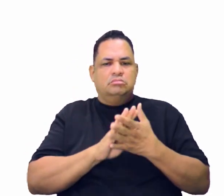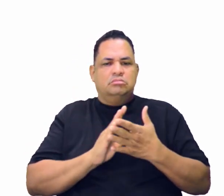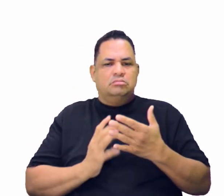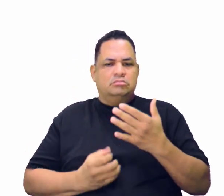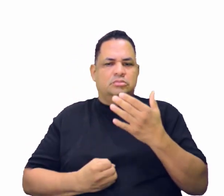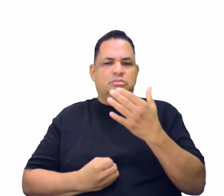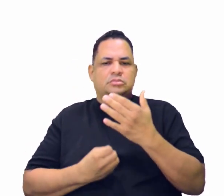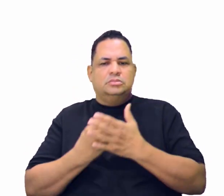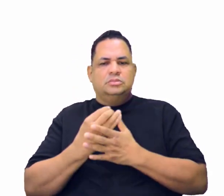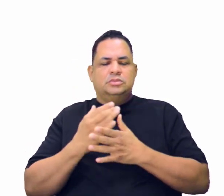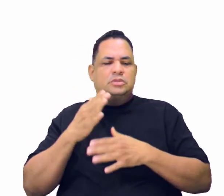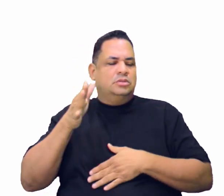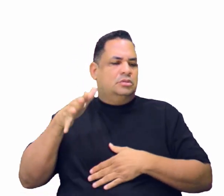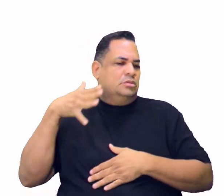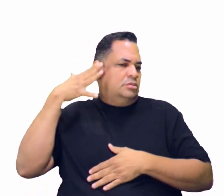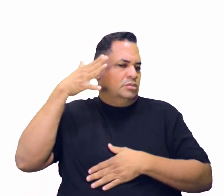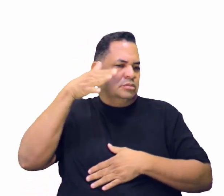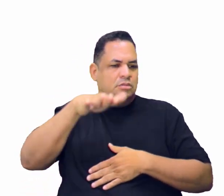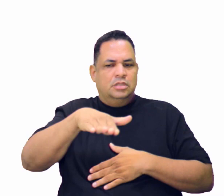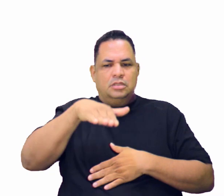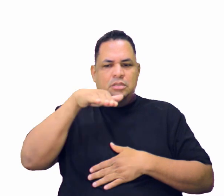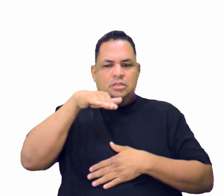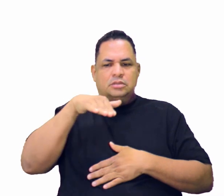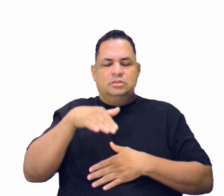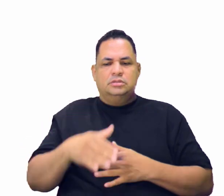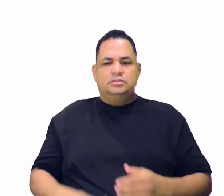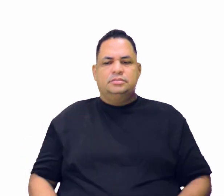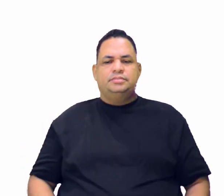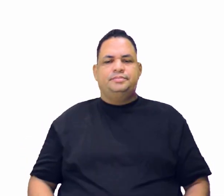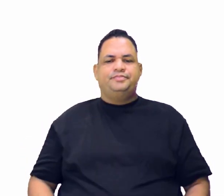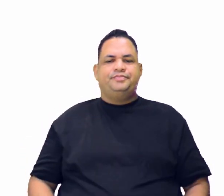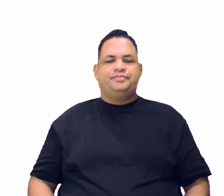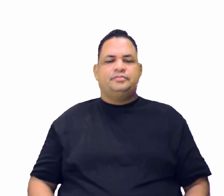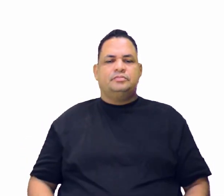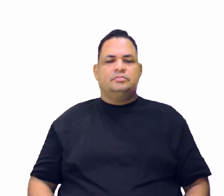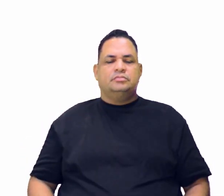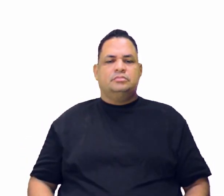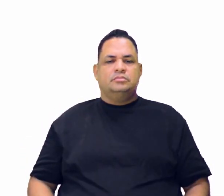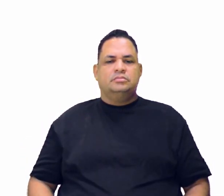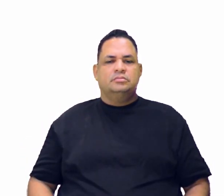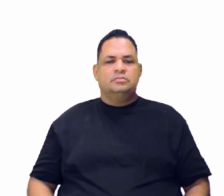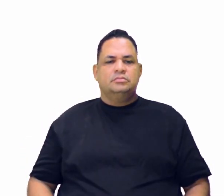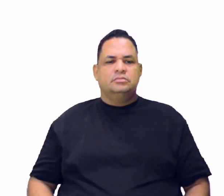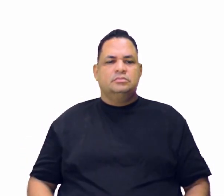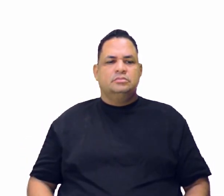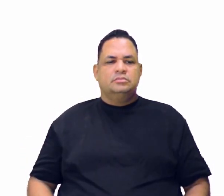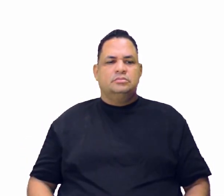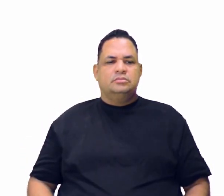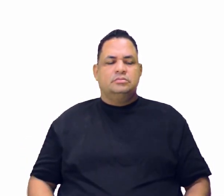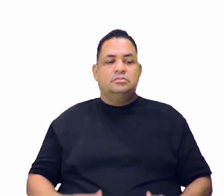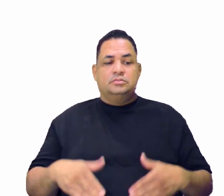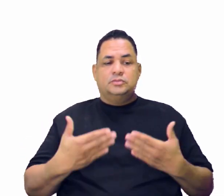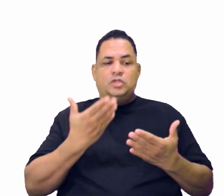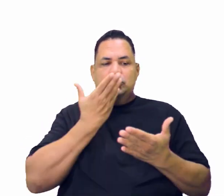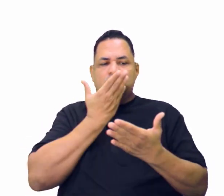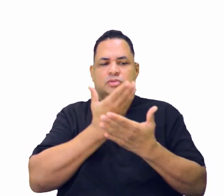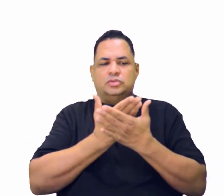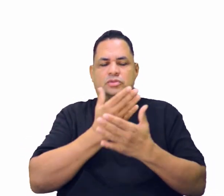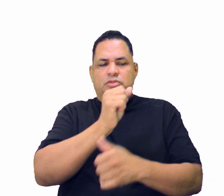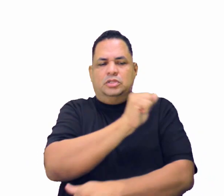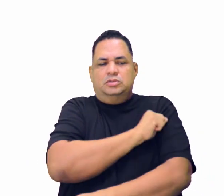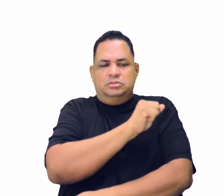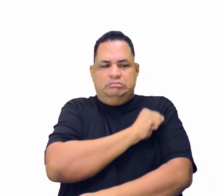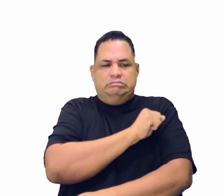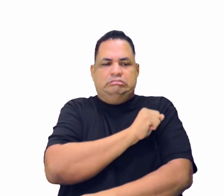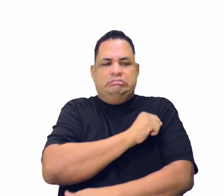compareceu à palestra. Entende? Olha aí, ó. Se não, ó, a não ser os alunos mais aplicados,